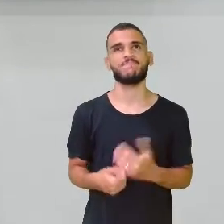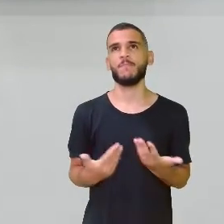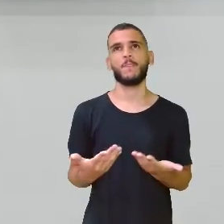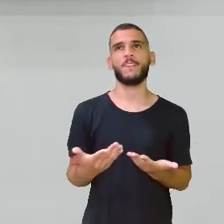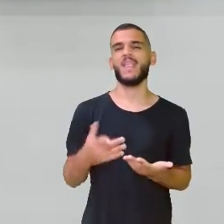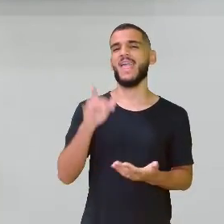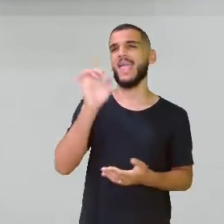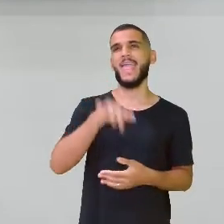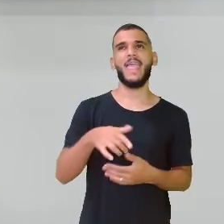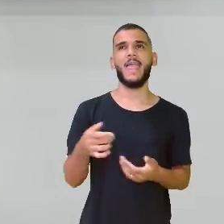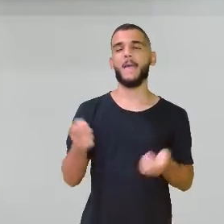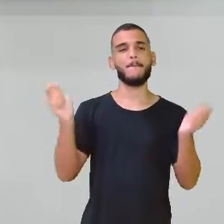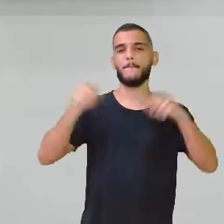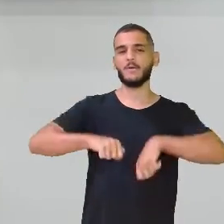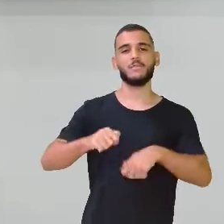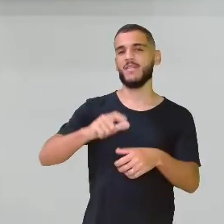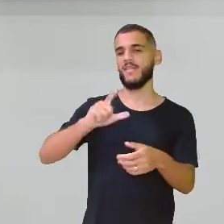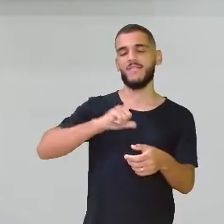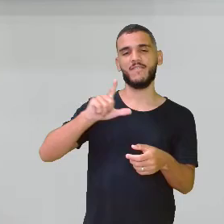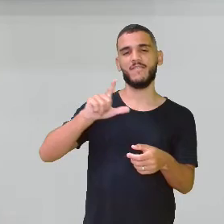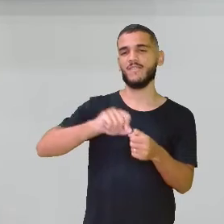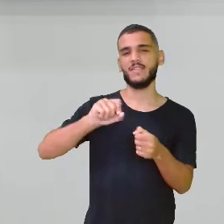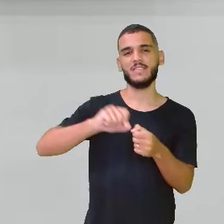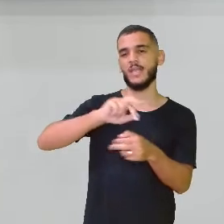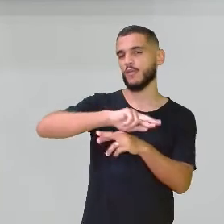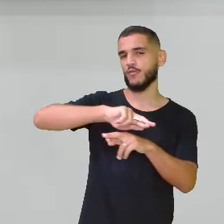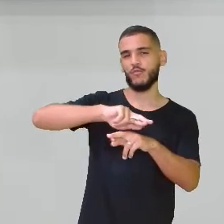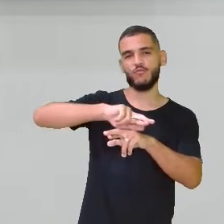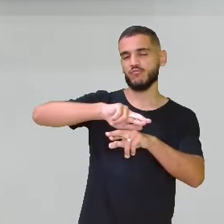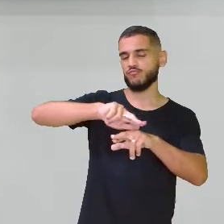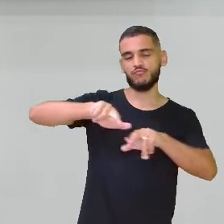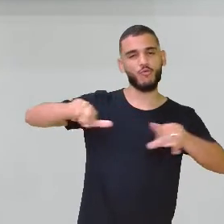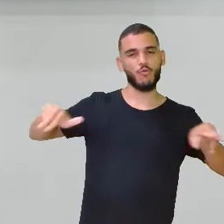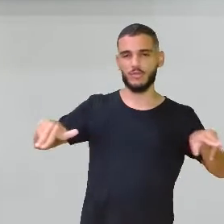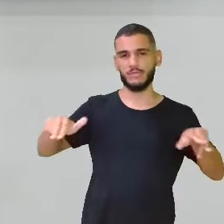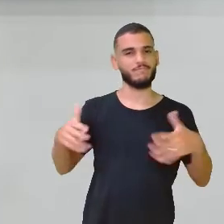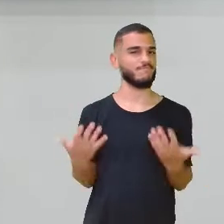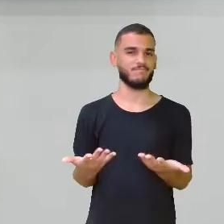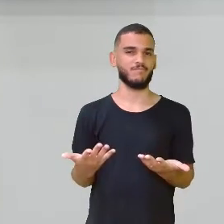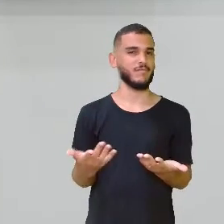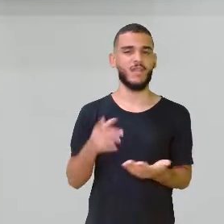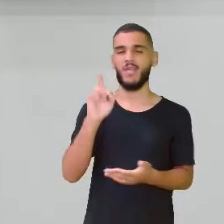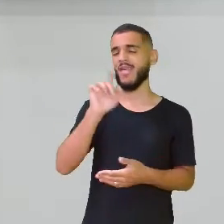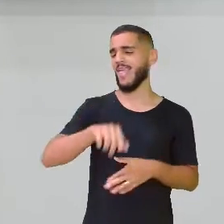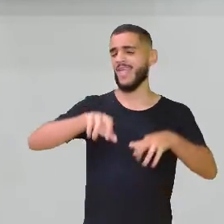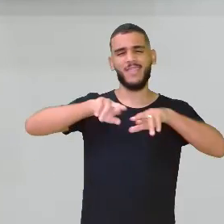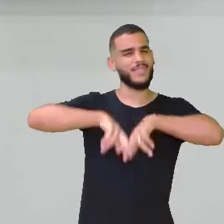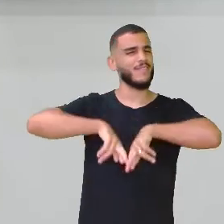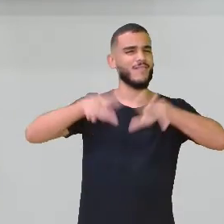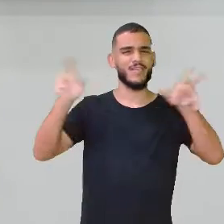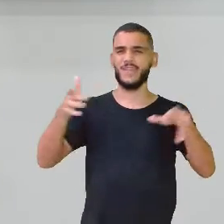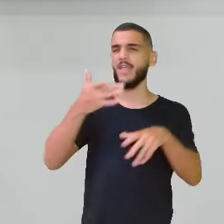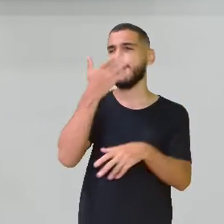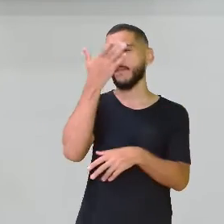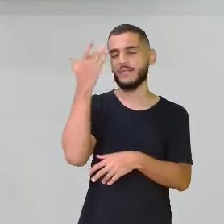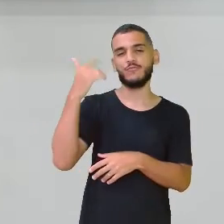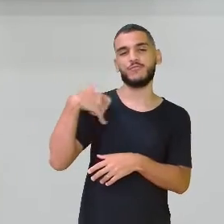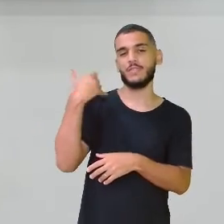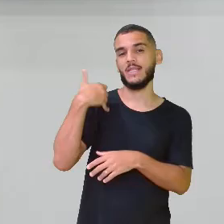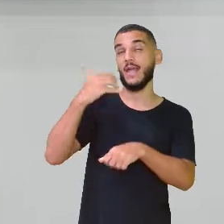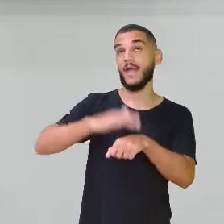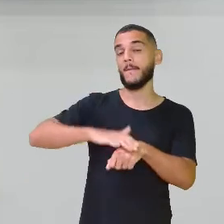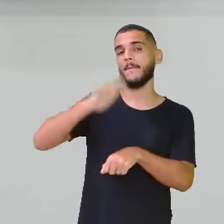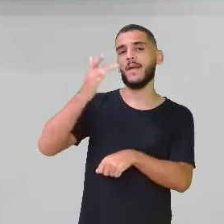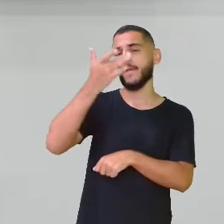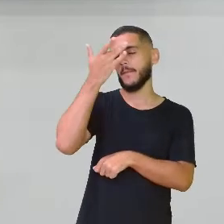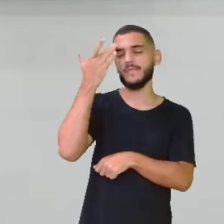apta para qualquer outra atividade. É, ao contrário, um ganho. Faz com que pessoas de mais idade, pessoas